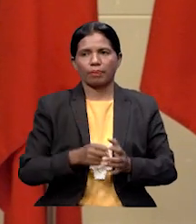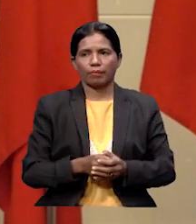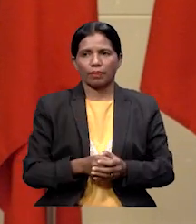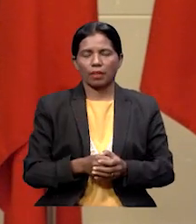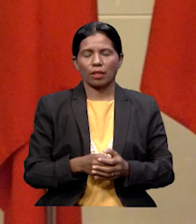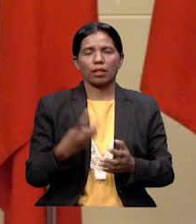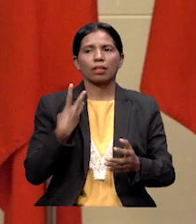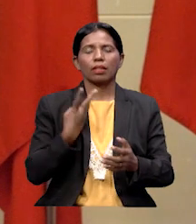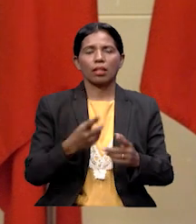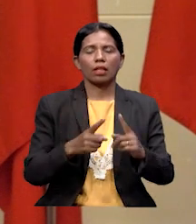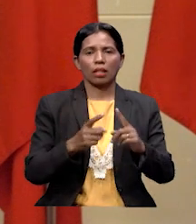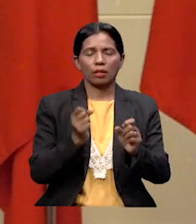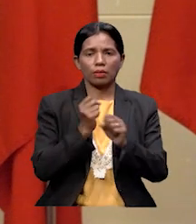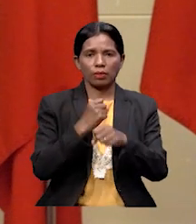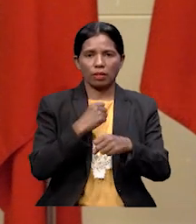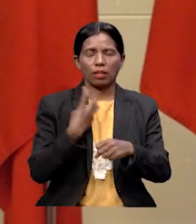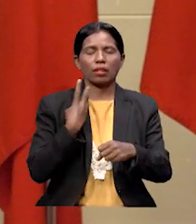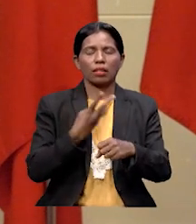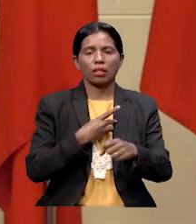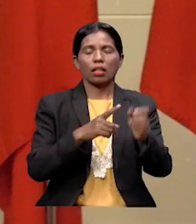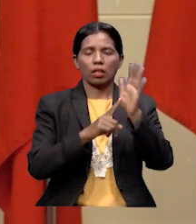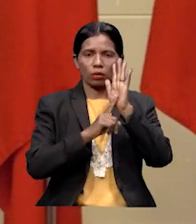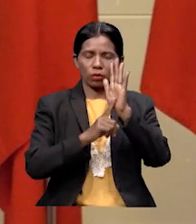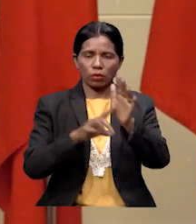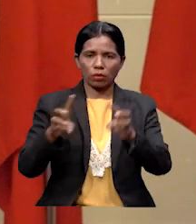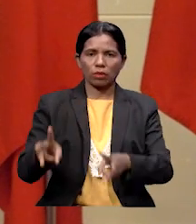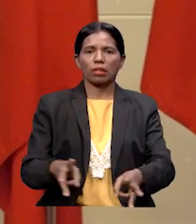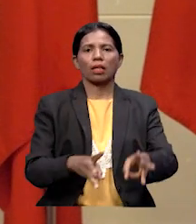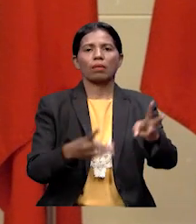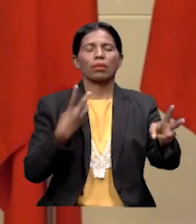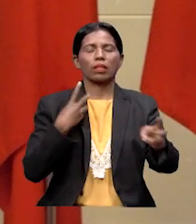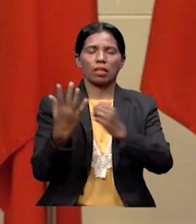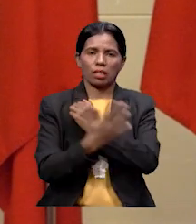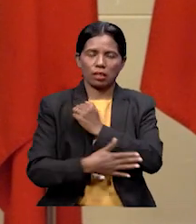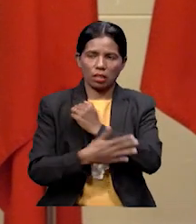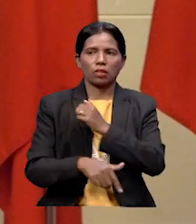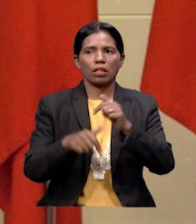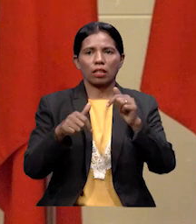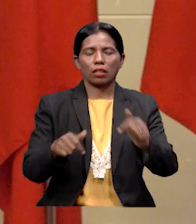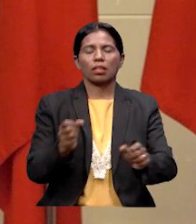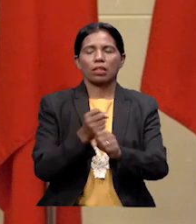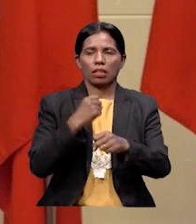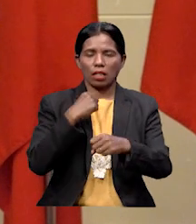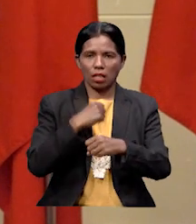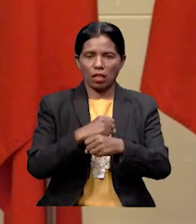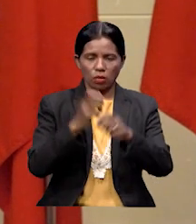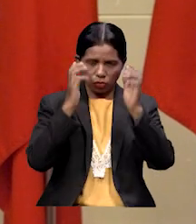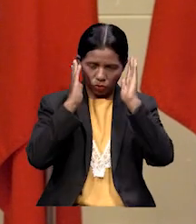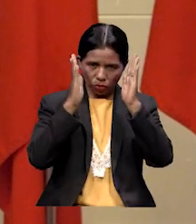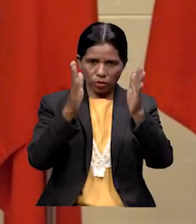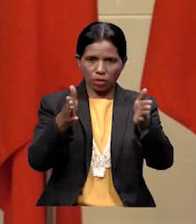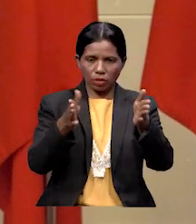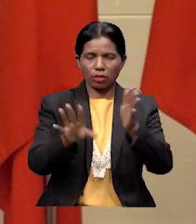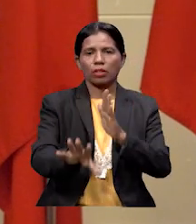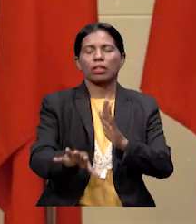para ita haturu dalam ba ita nirai dane para ita halo concertação estratégica